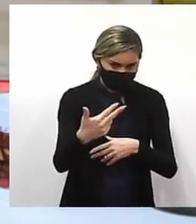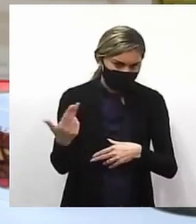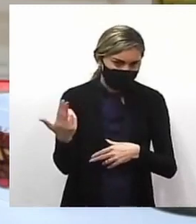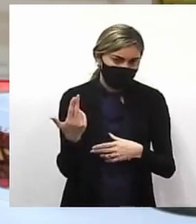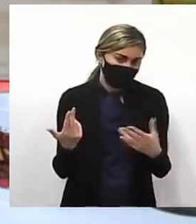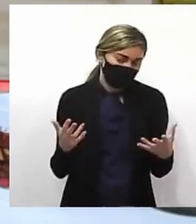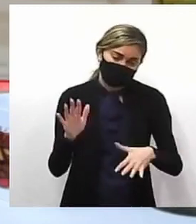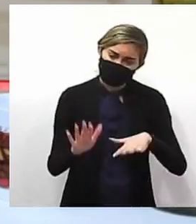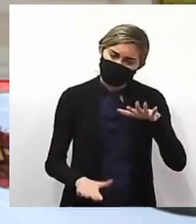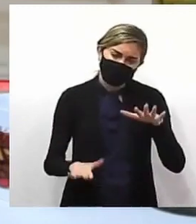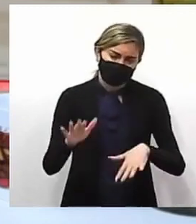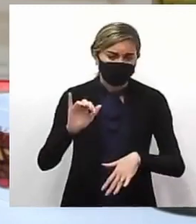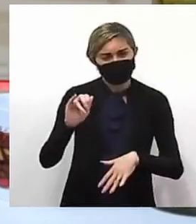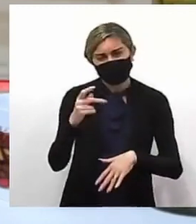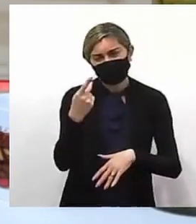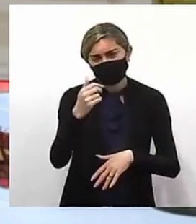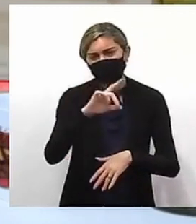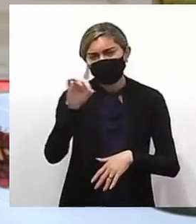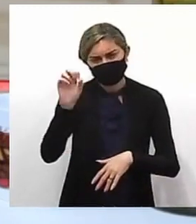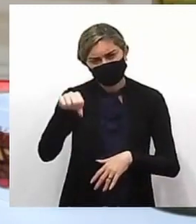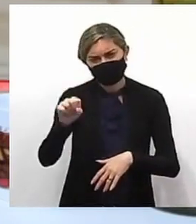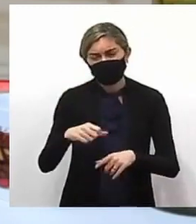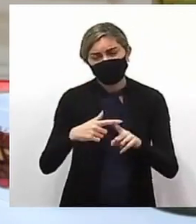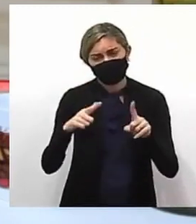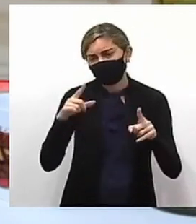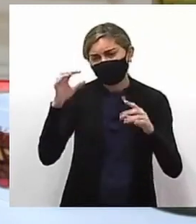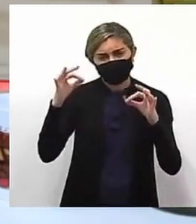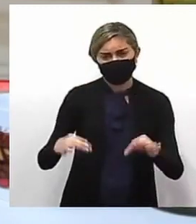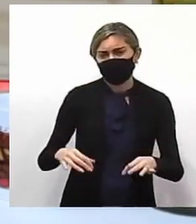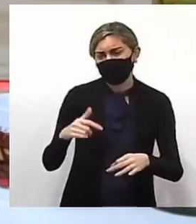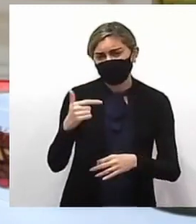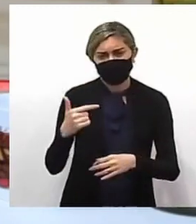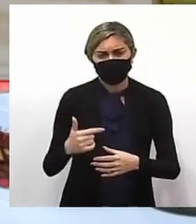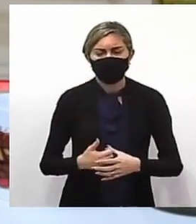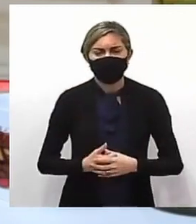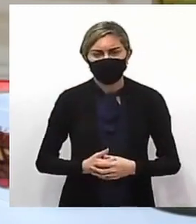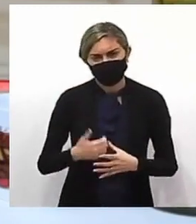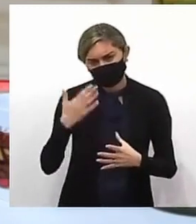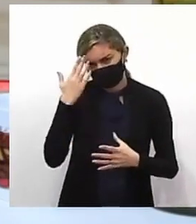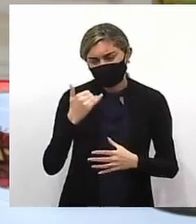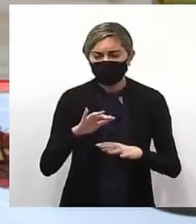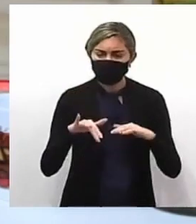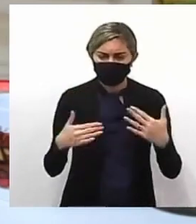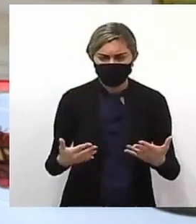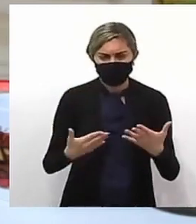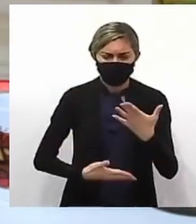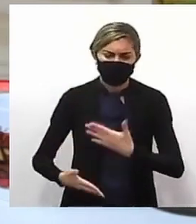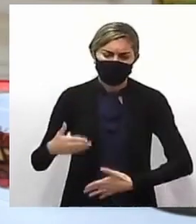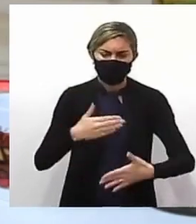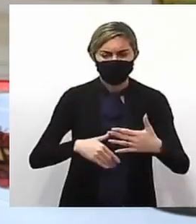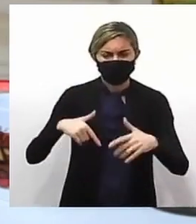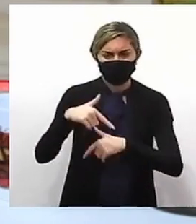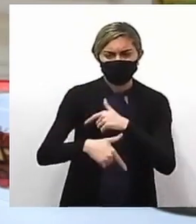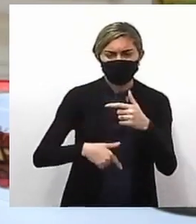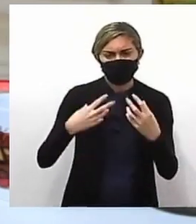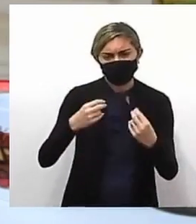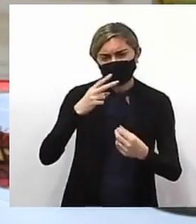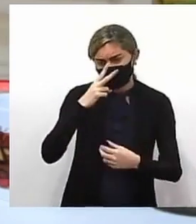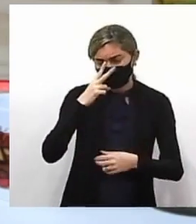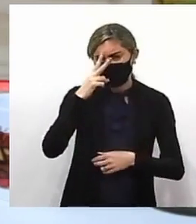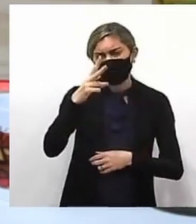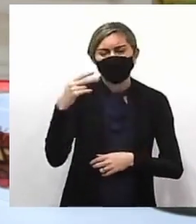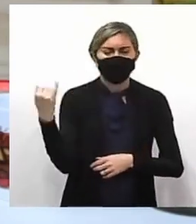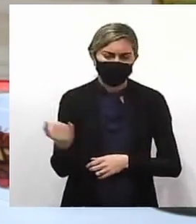forma? Talvez na Ilha de Deus sim, mas a gente não tem como ter certeza. Sabe? Então essa relação do trabalho para mim era muito forte, assim, era muito